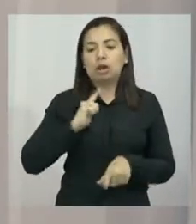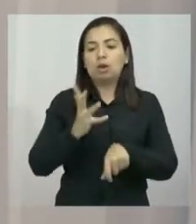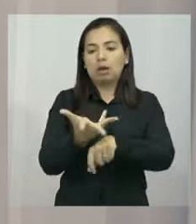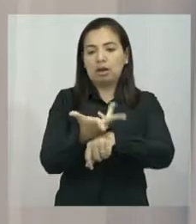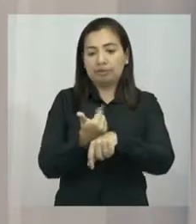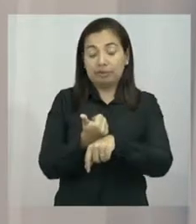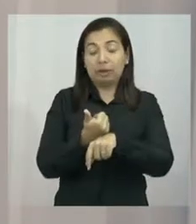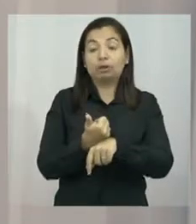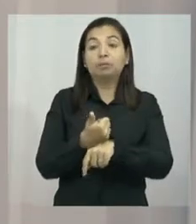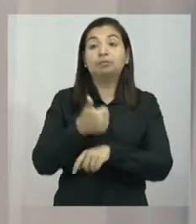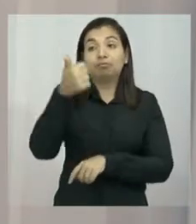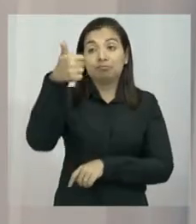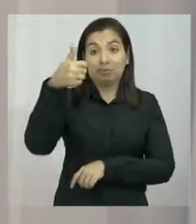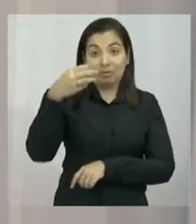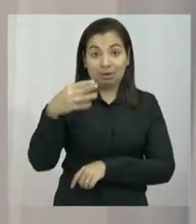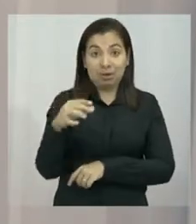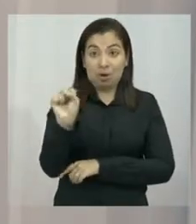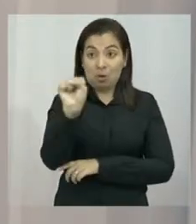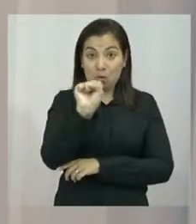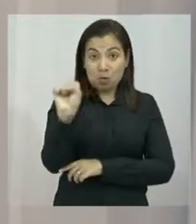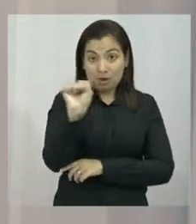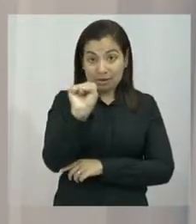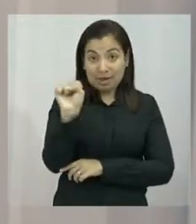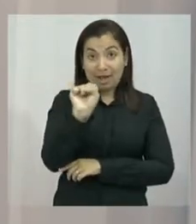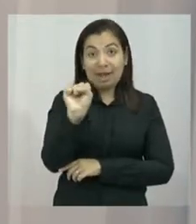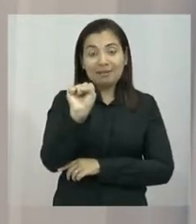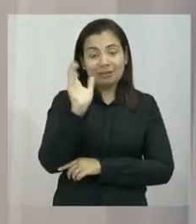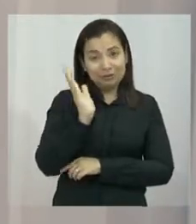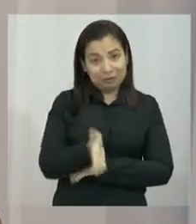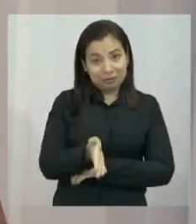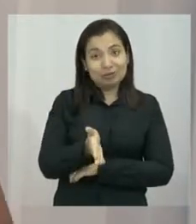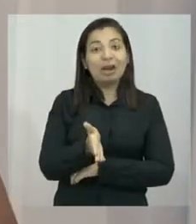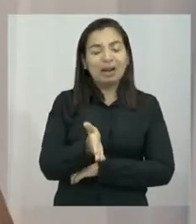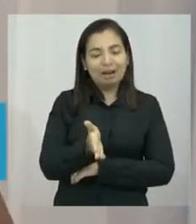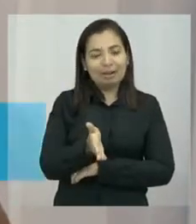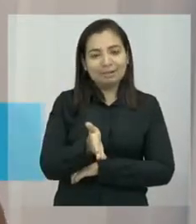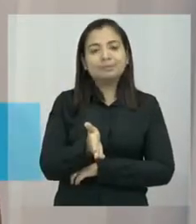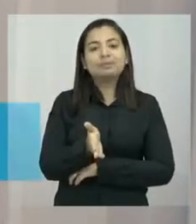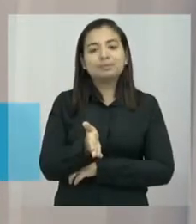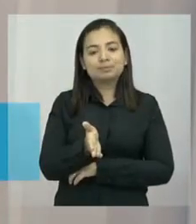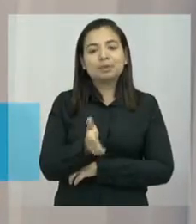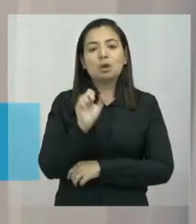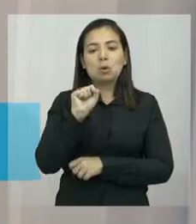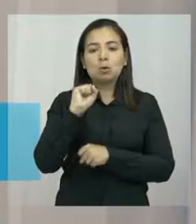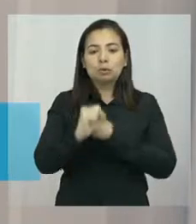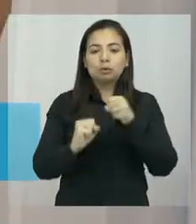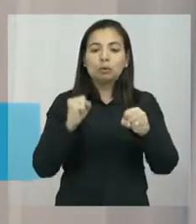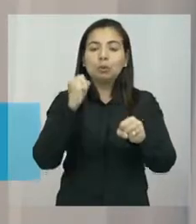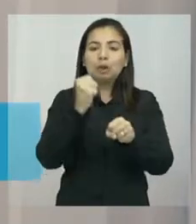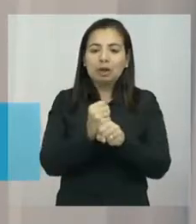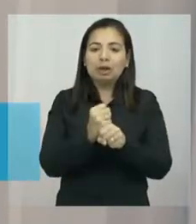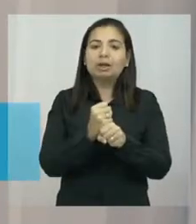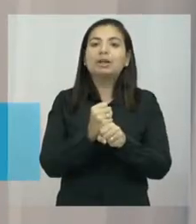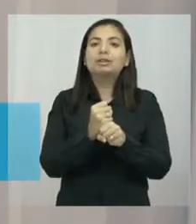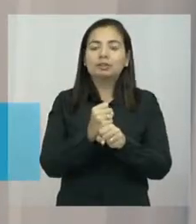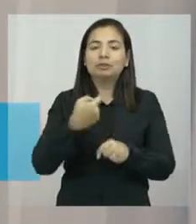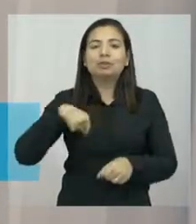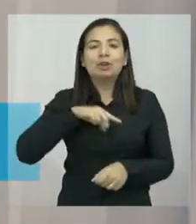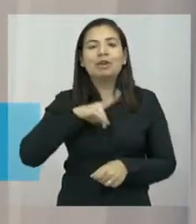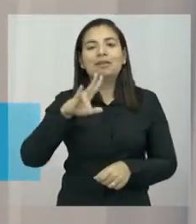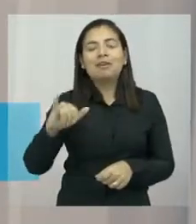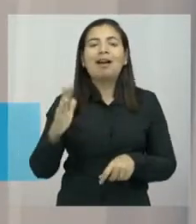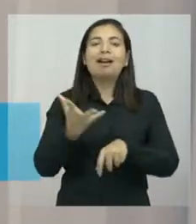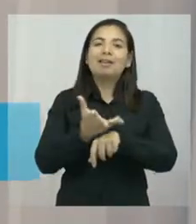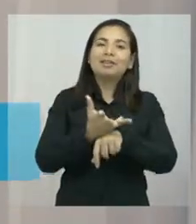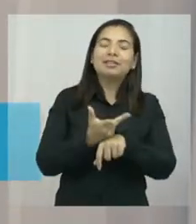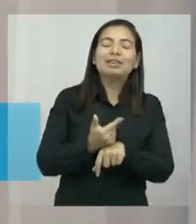8ª edição, que amanhã nós estaremos ali celebrando mais uma vez, com aquele gostinho de vitória, agradecendo a